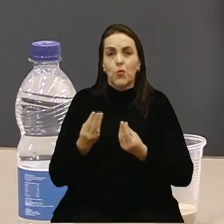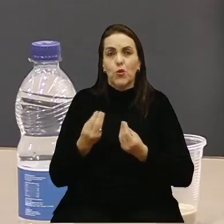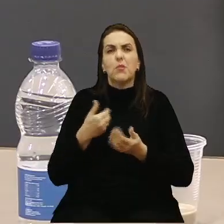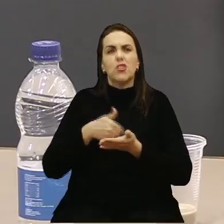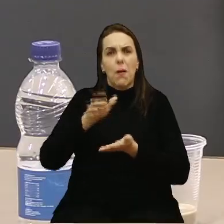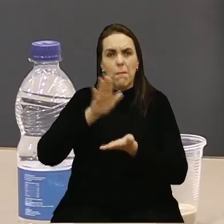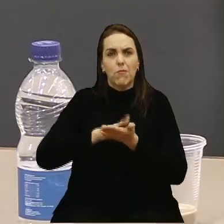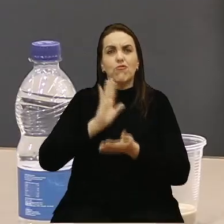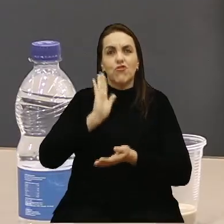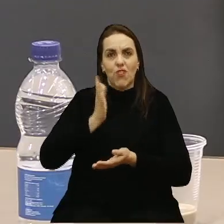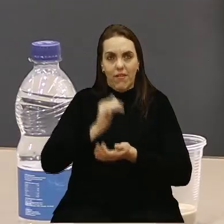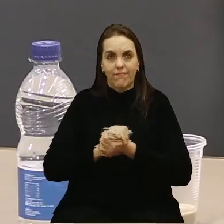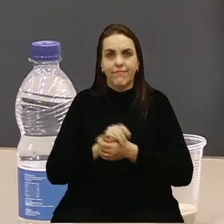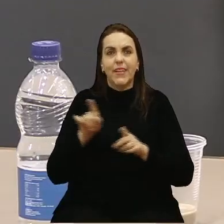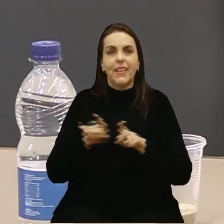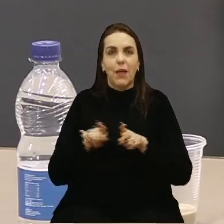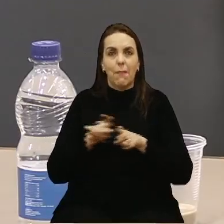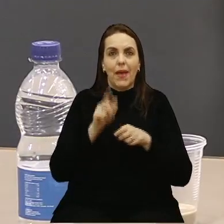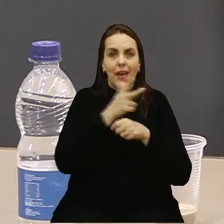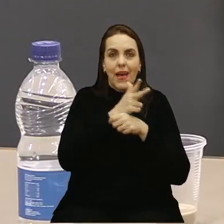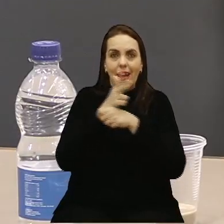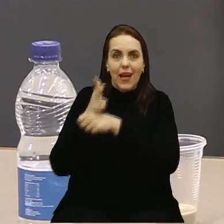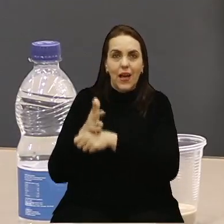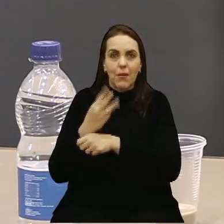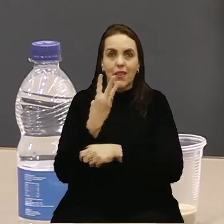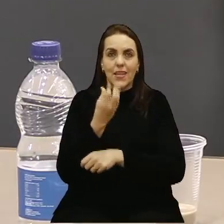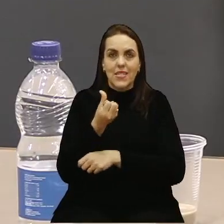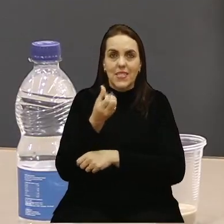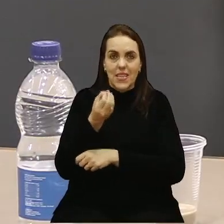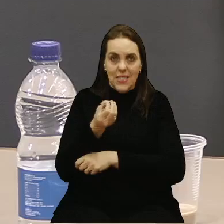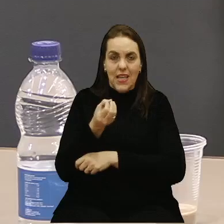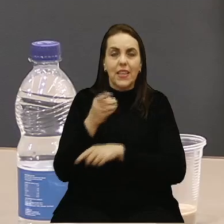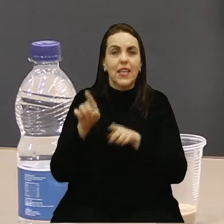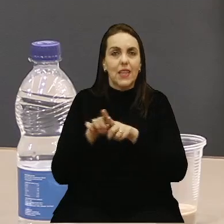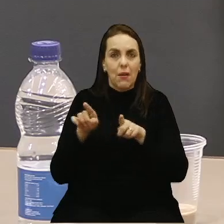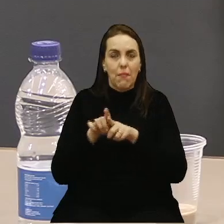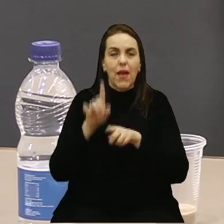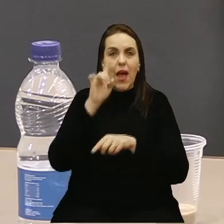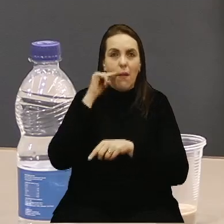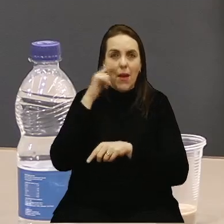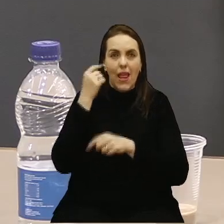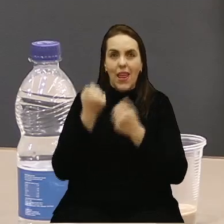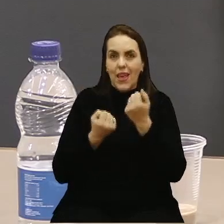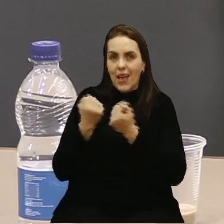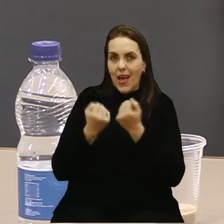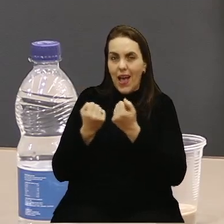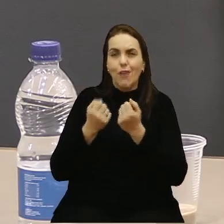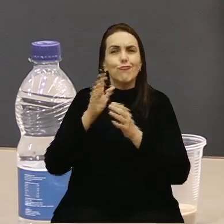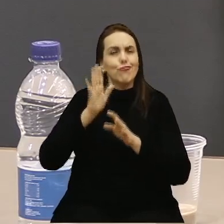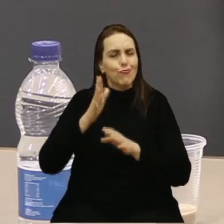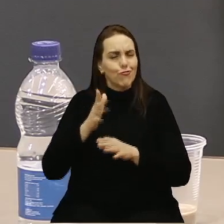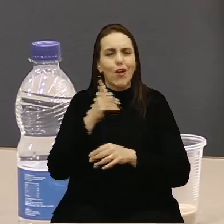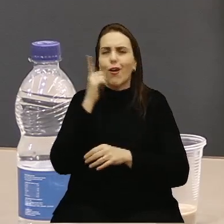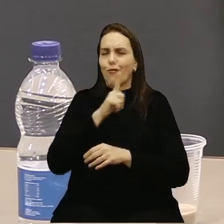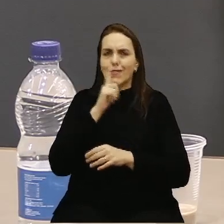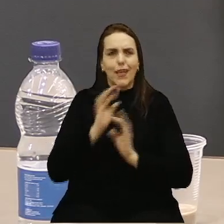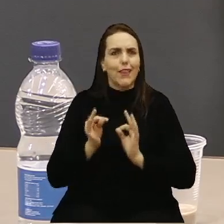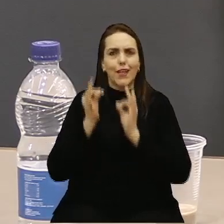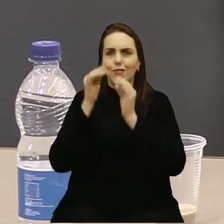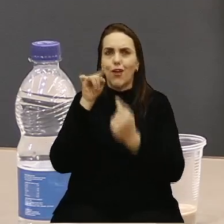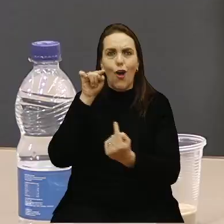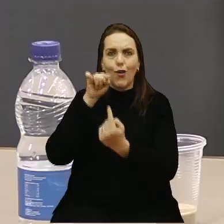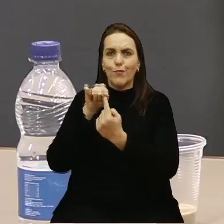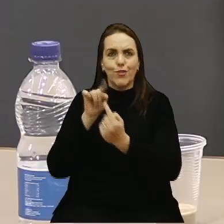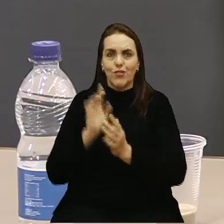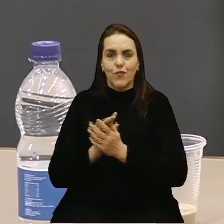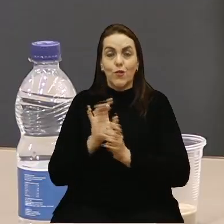multados. Também as câmeras 360 do Fiat Argo, dos amarelinhos, aquela tecnologia também já está sendo atingido o objetivo dela. Então,